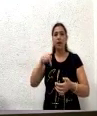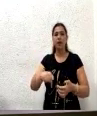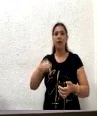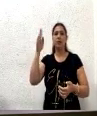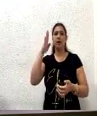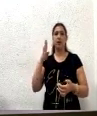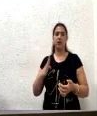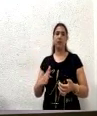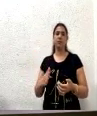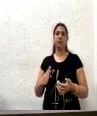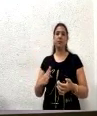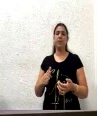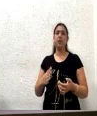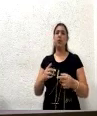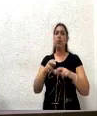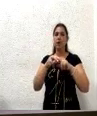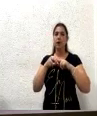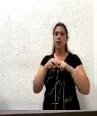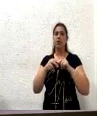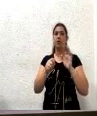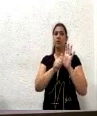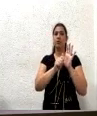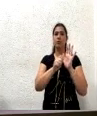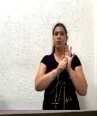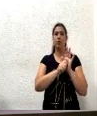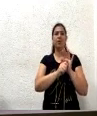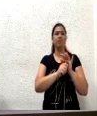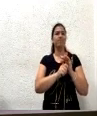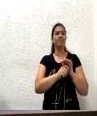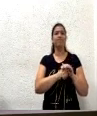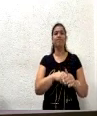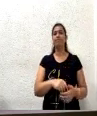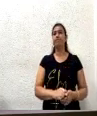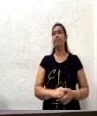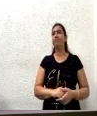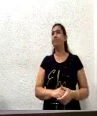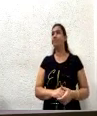às drogas. Uma parte, vereador. Pois não.